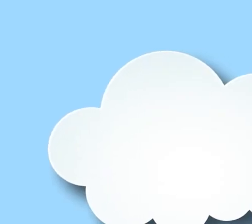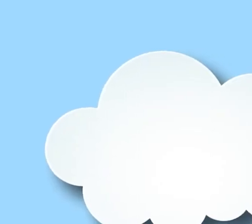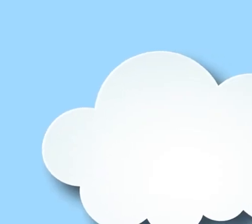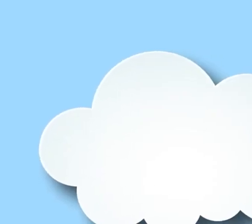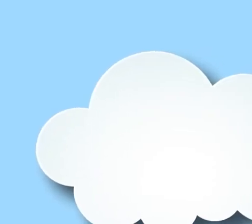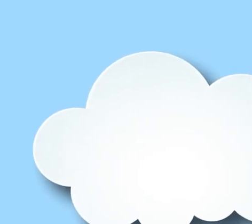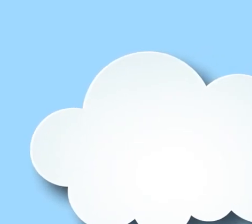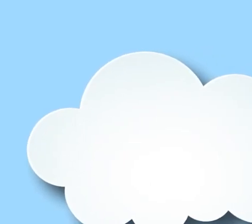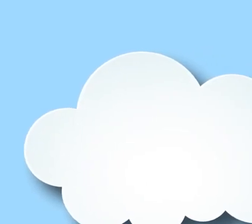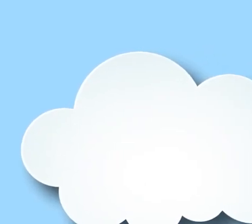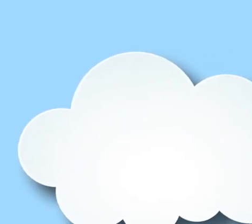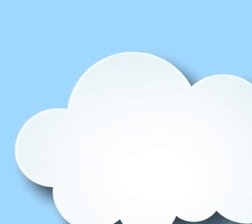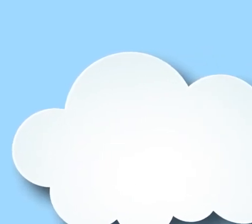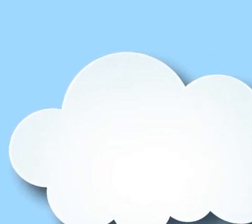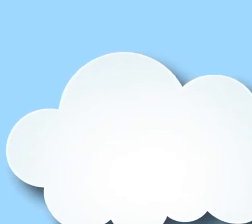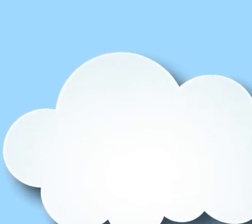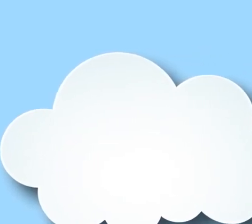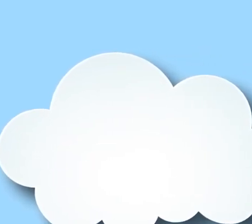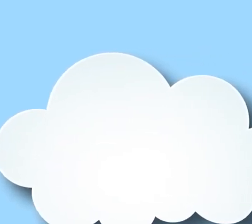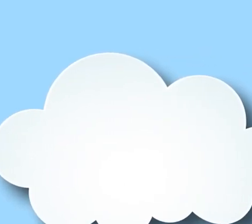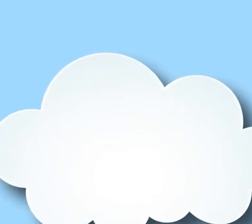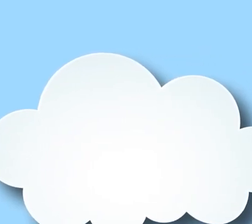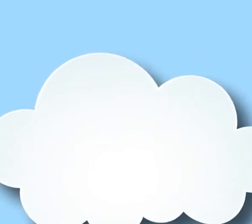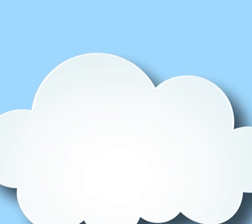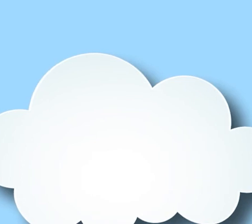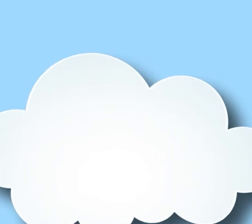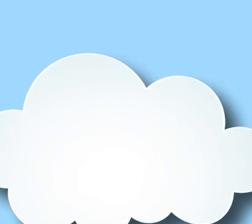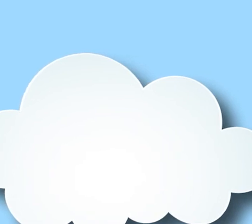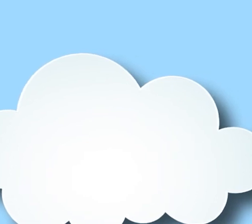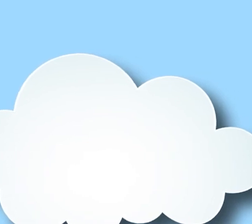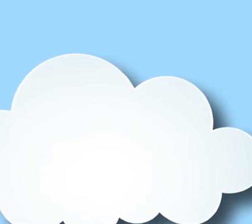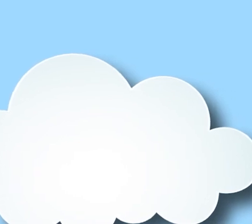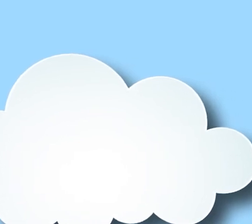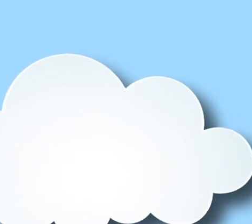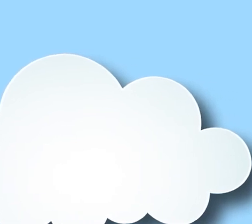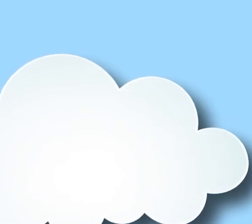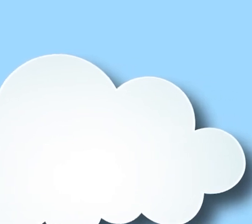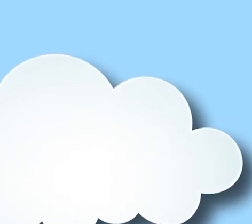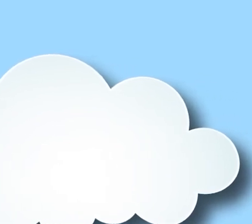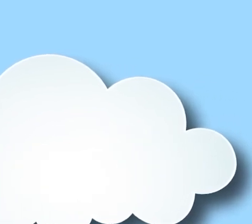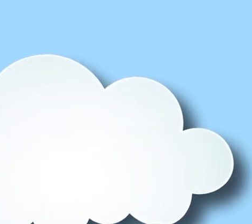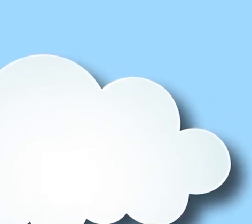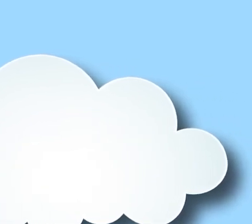Acompanhe todos os programas da Fábrica de Sonhos. Acesse